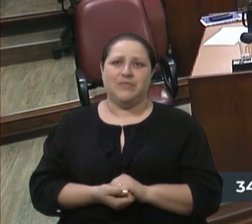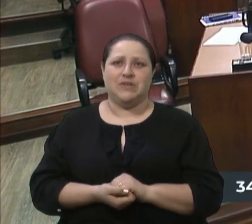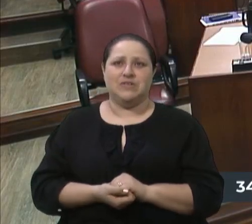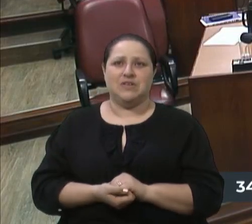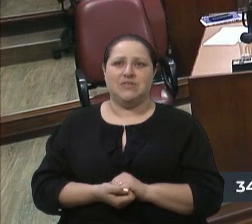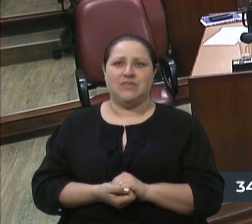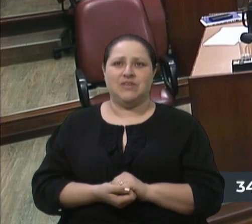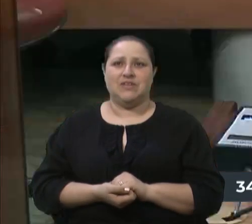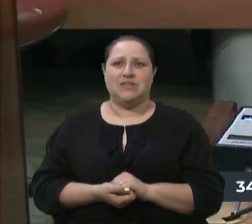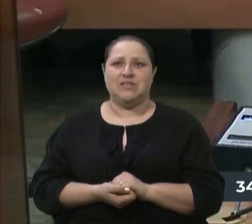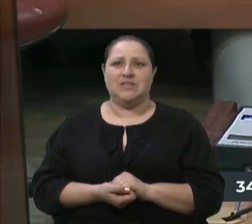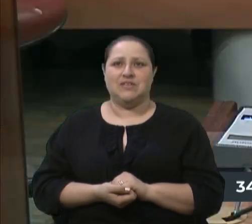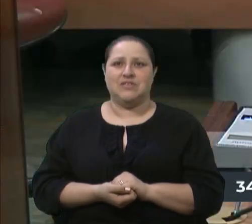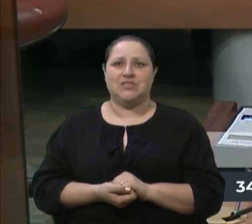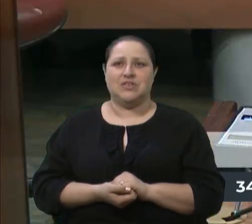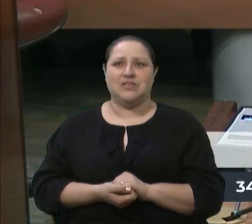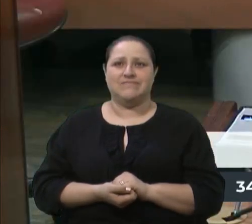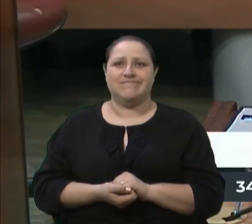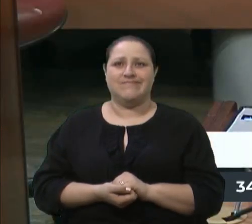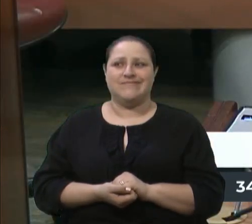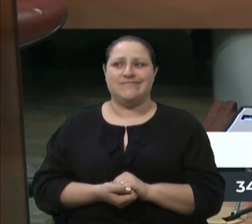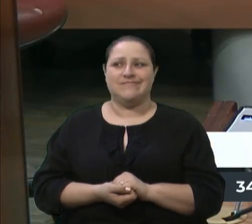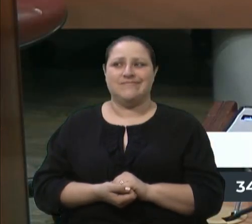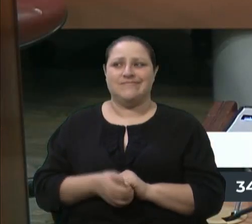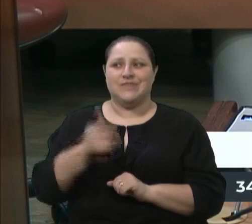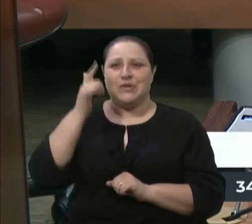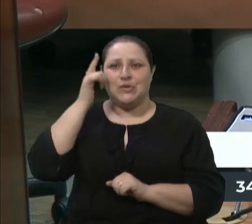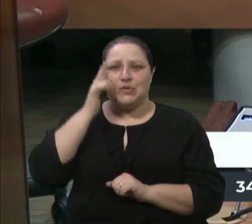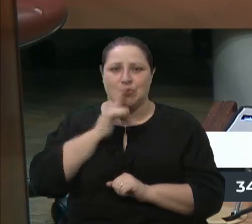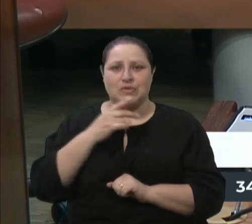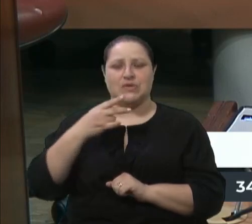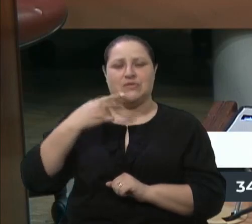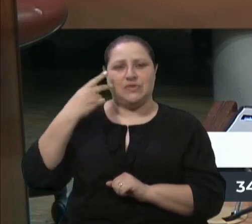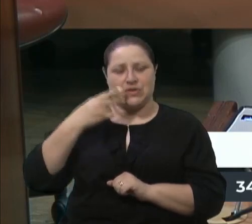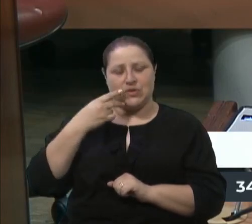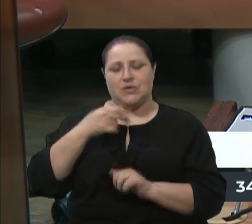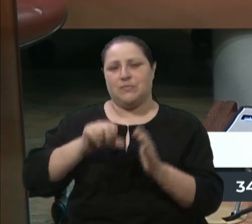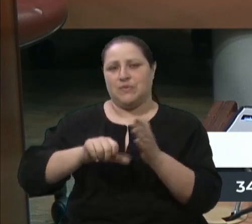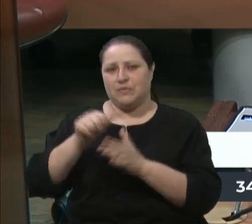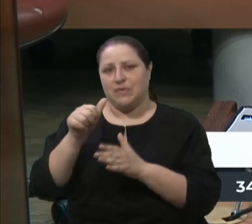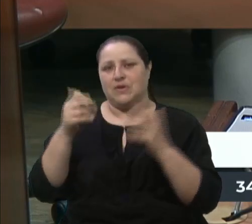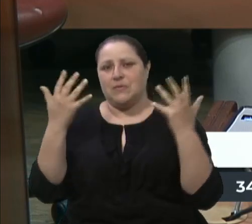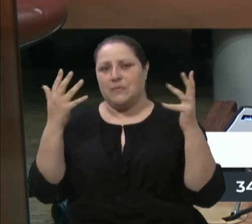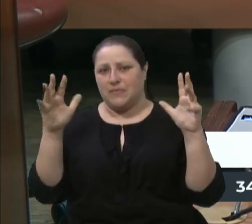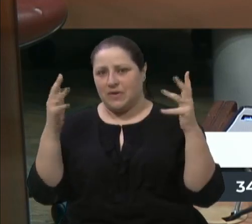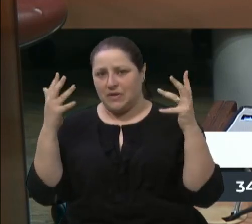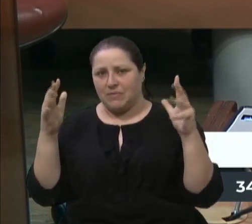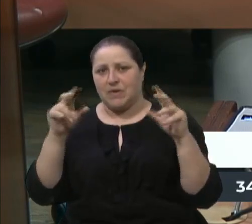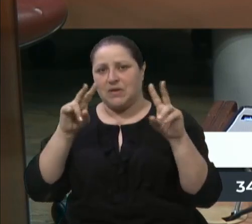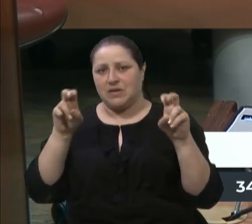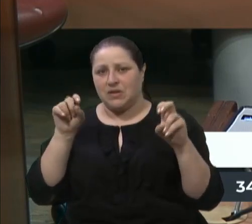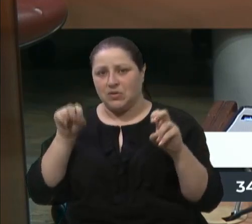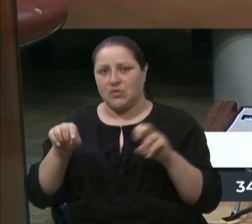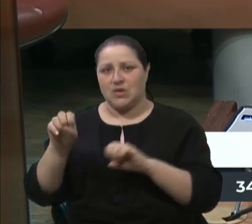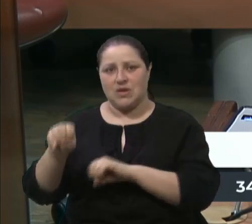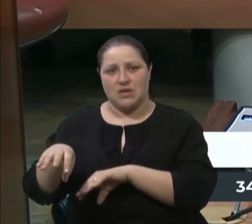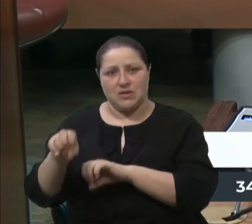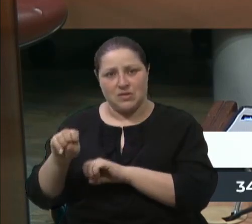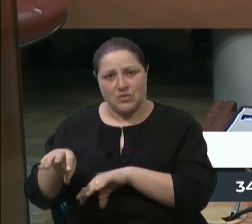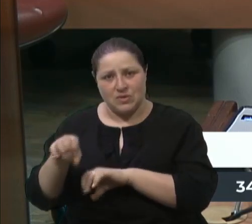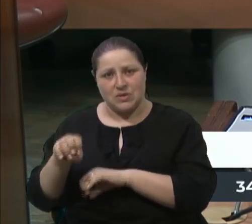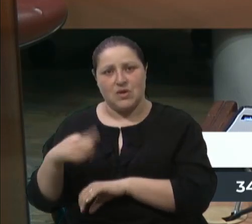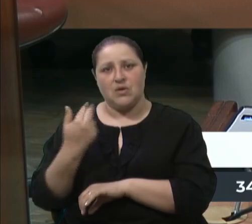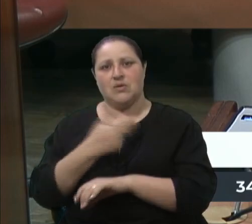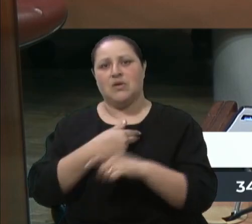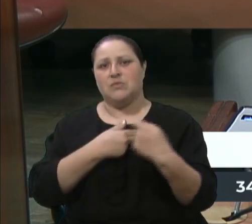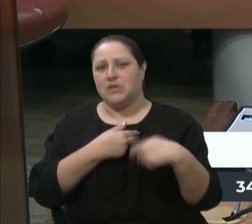Vereador Lucas Carenhato, eu primeiramente quero lhe parabenizar, porque eu acho que esse assunto de educação a gente